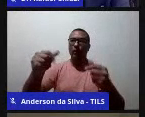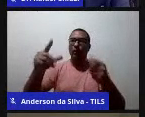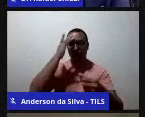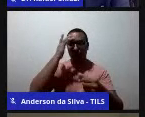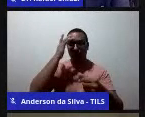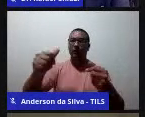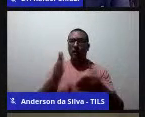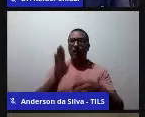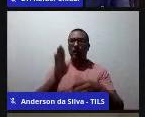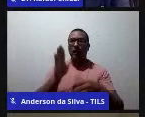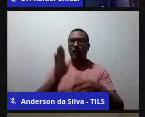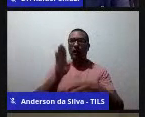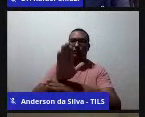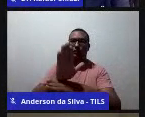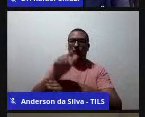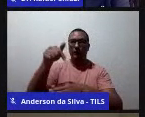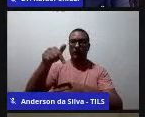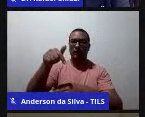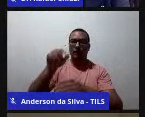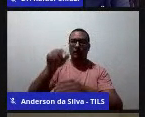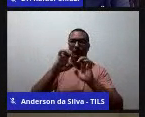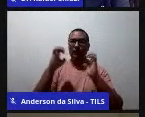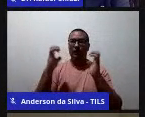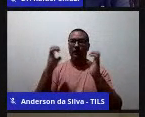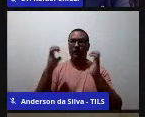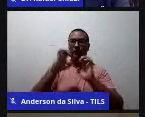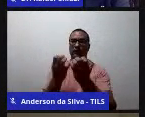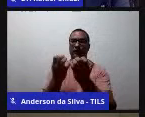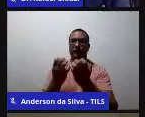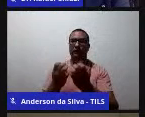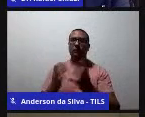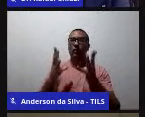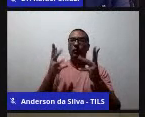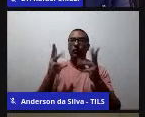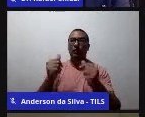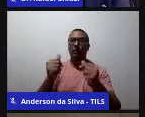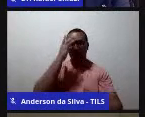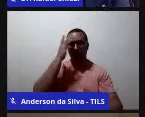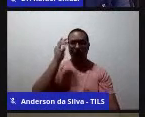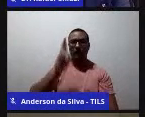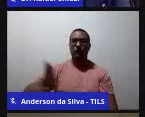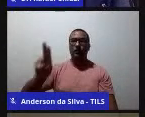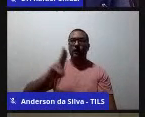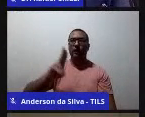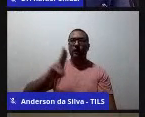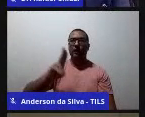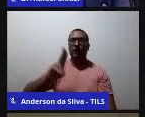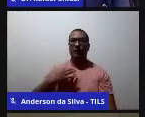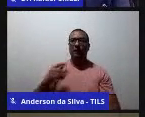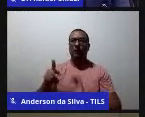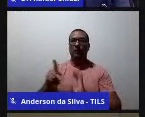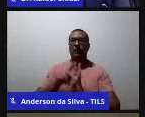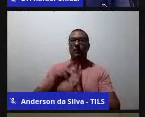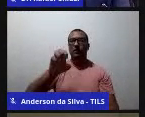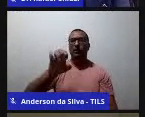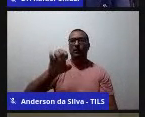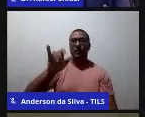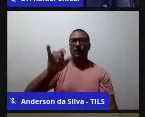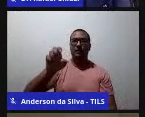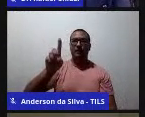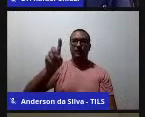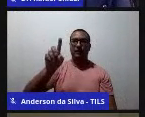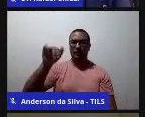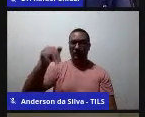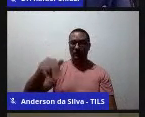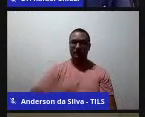com esse evento, para todo mundo que vestiu a camisa do IGEDIN, tá? Estou muito satisfeitos, é por causa